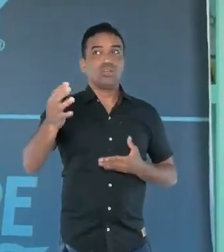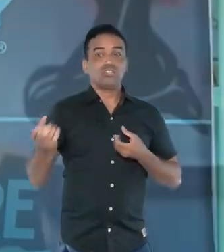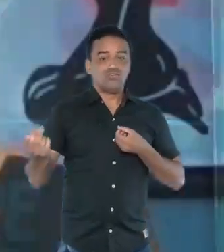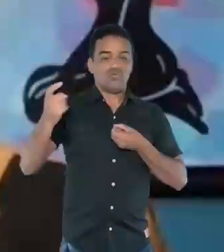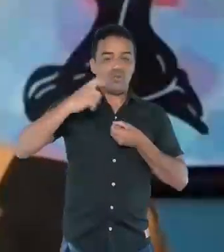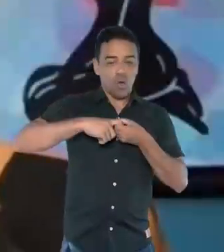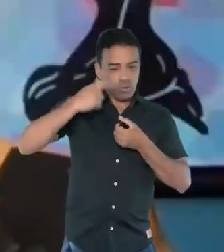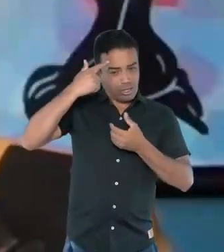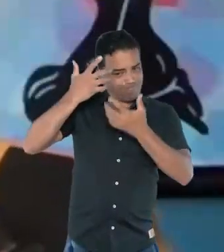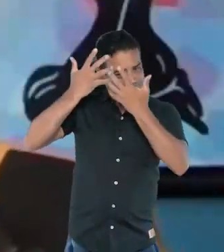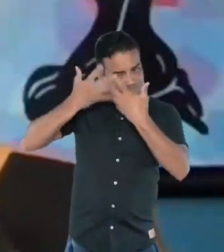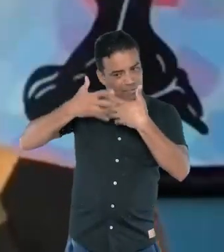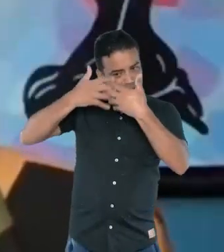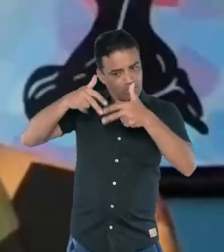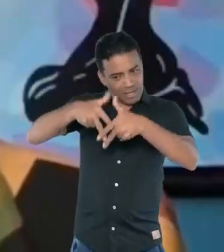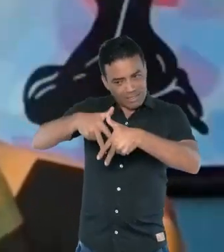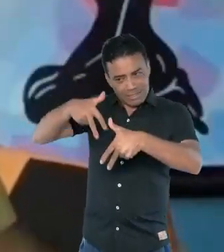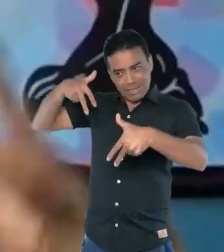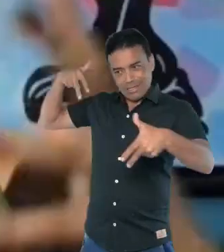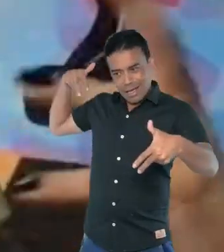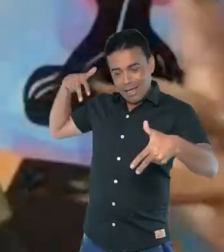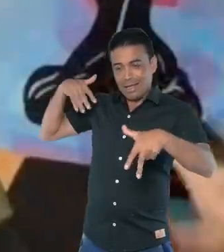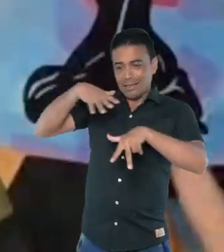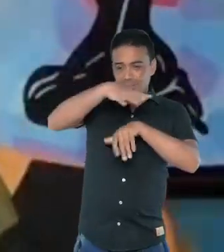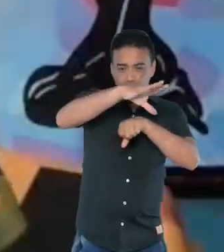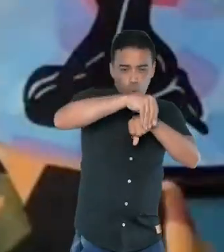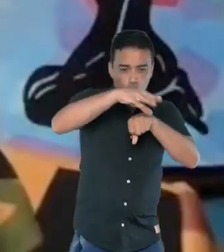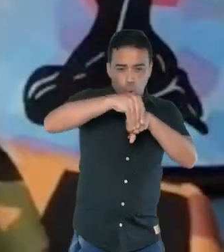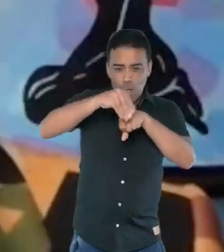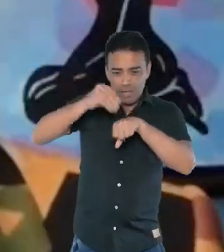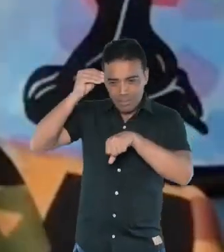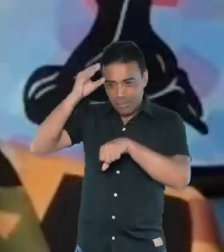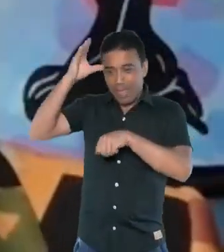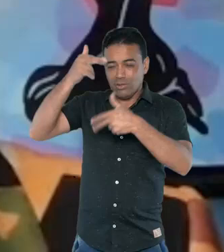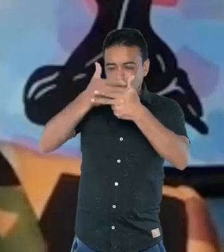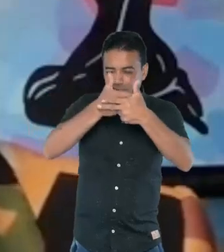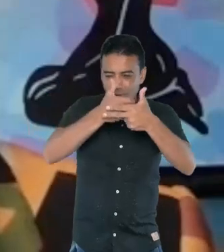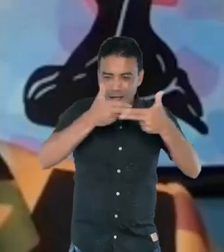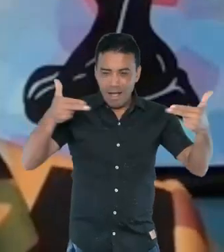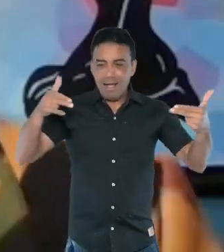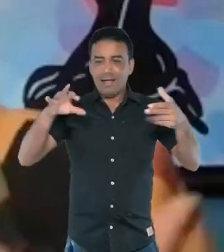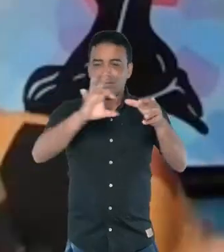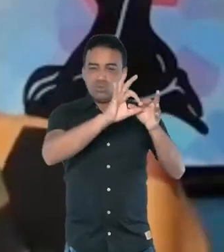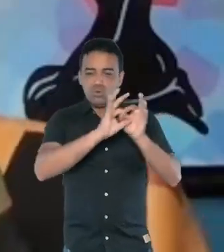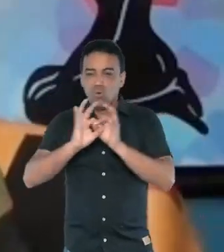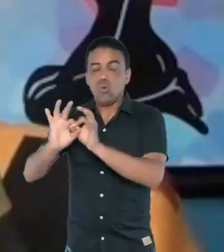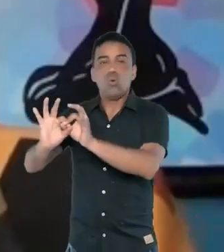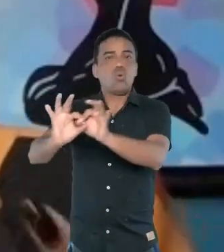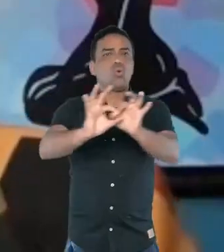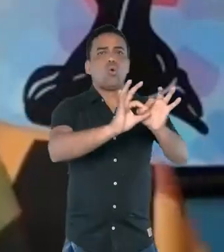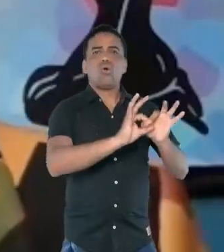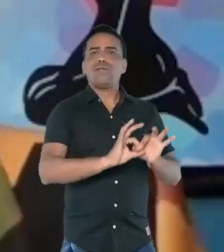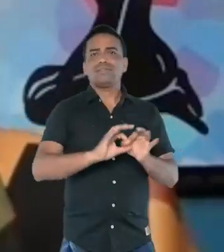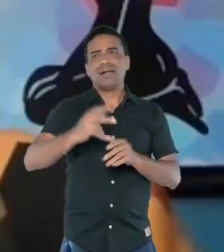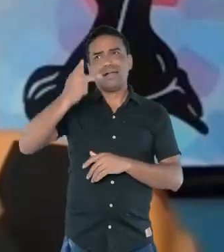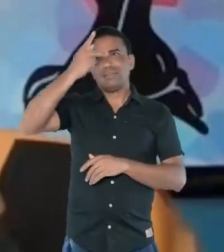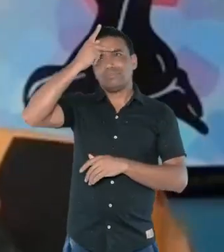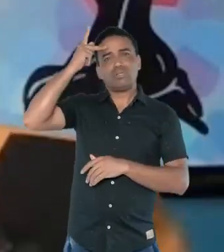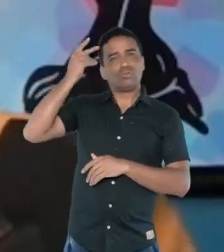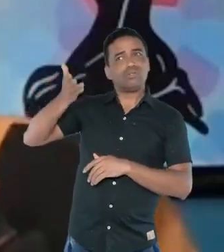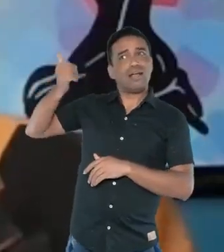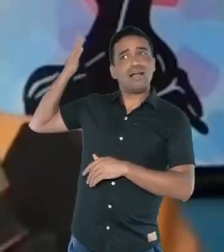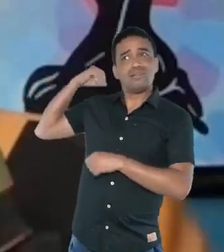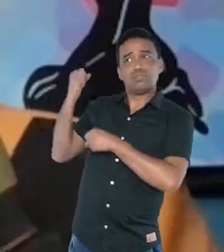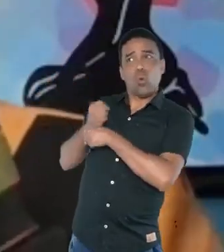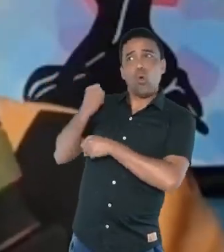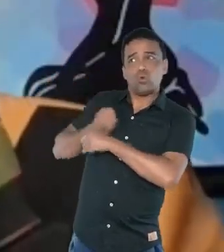ancestralidade, junto com esses saberes plurais, essa ideia da gente se conectar com quem veio antes de nós, com